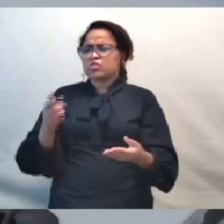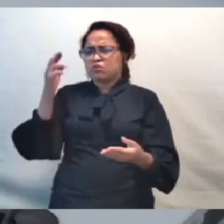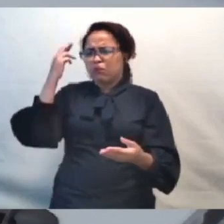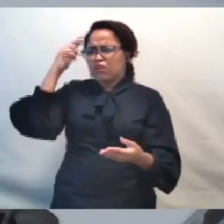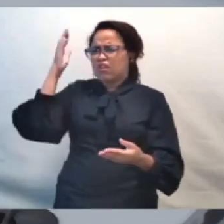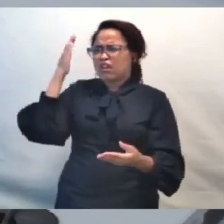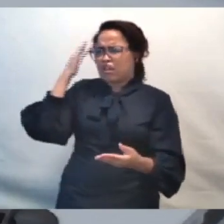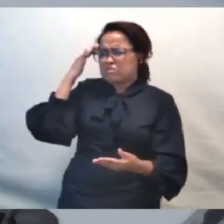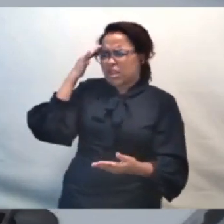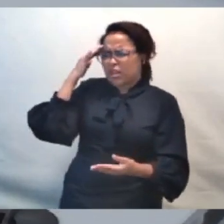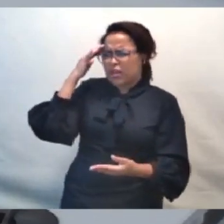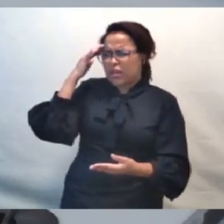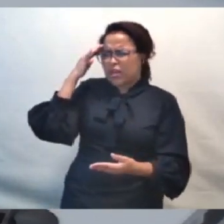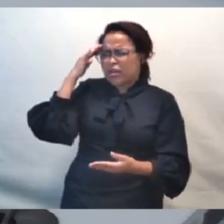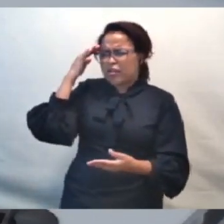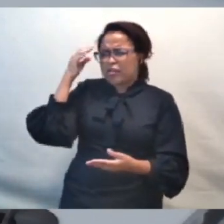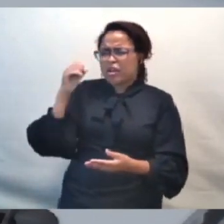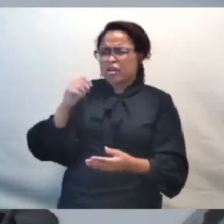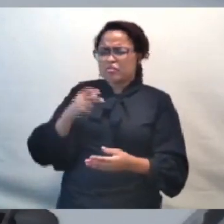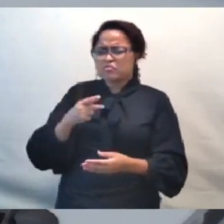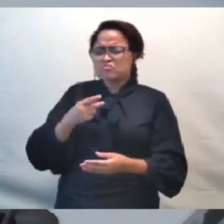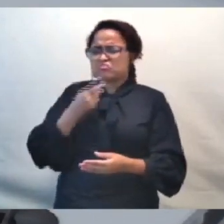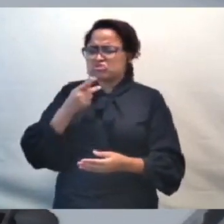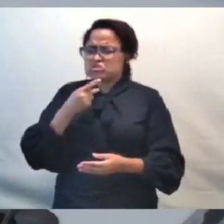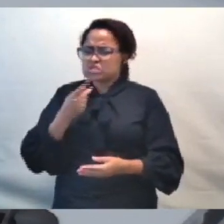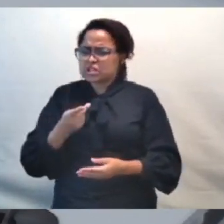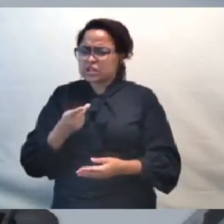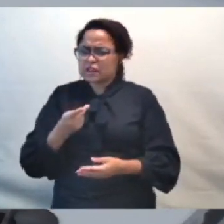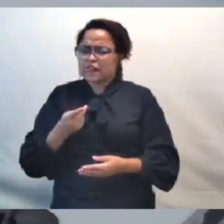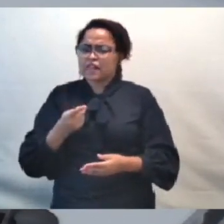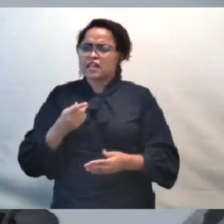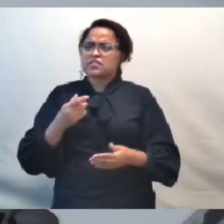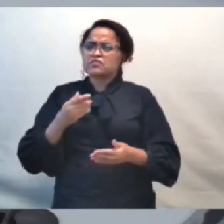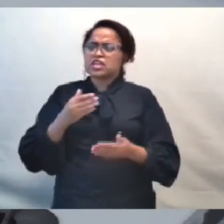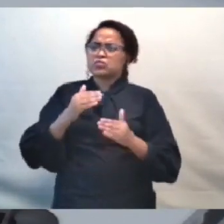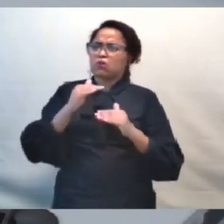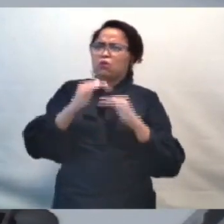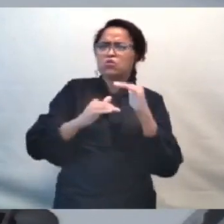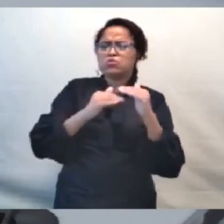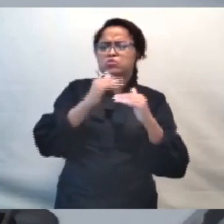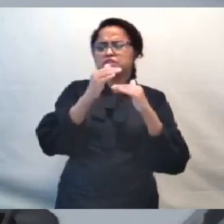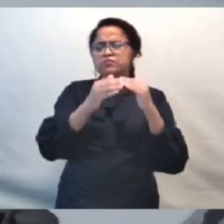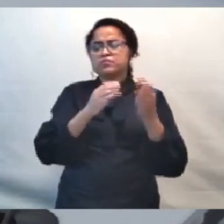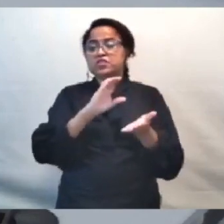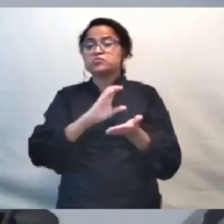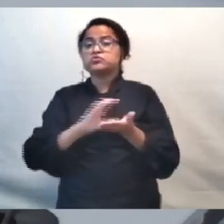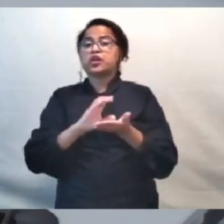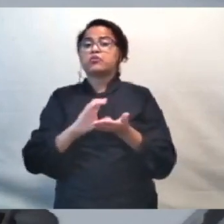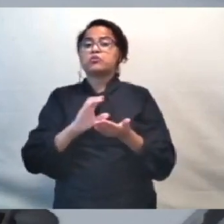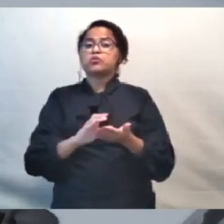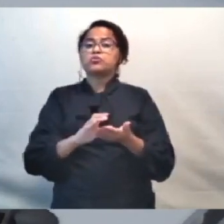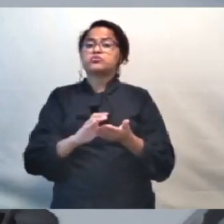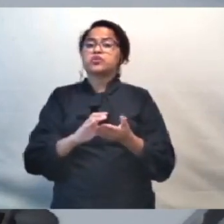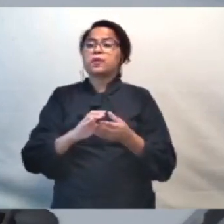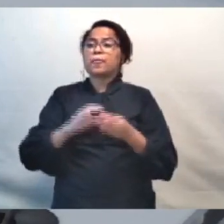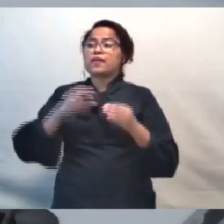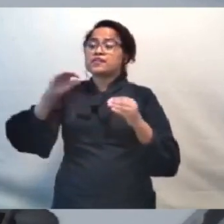execução orçamentária tem todo um trâmite. Então, os recursos para eles serem realocados... Então,